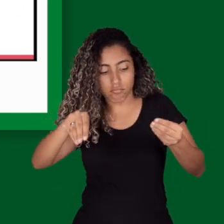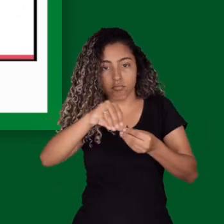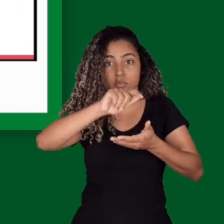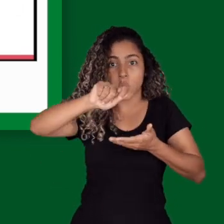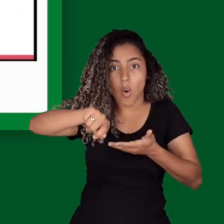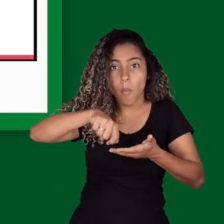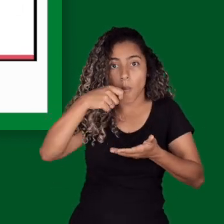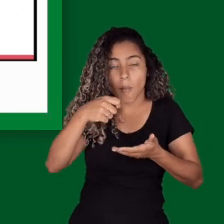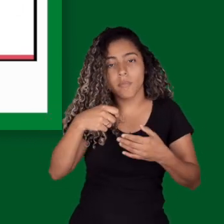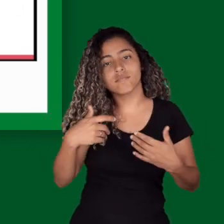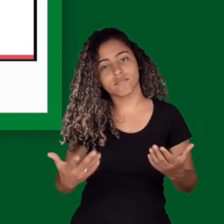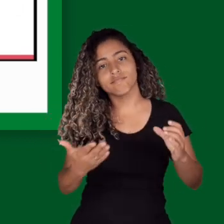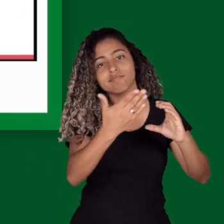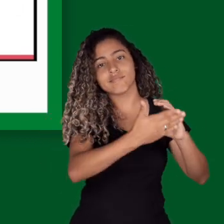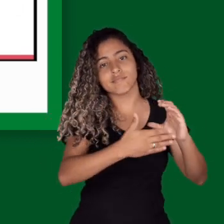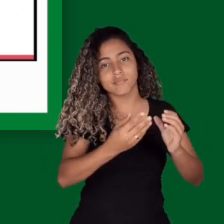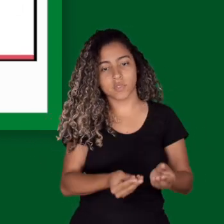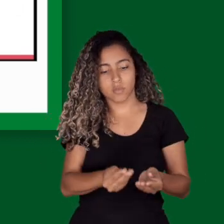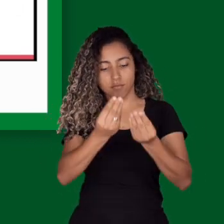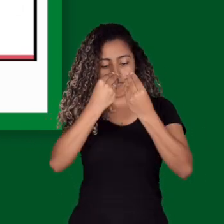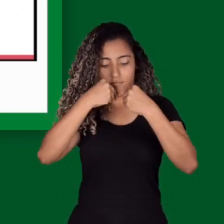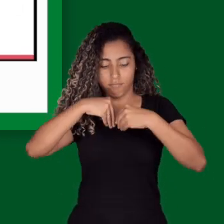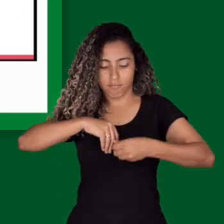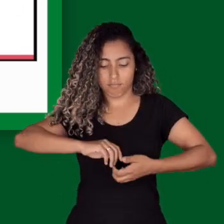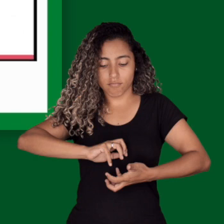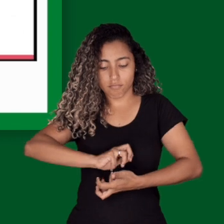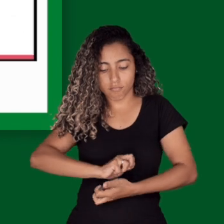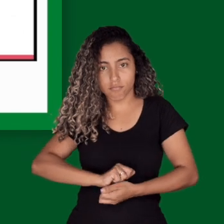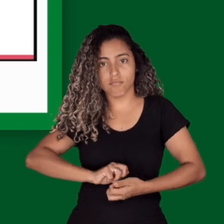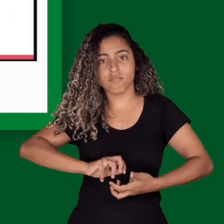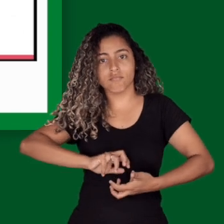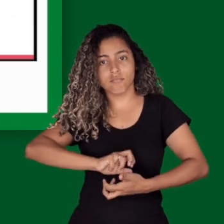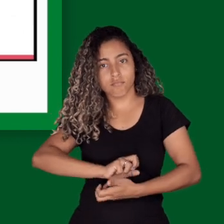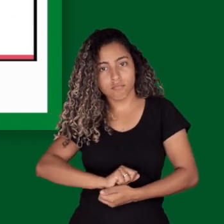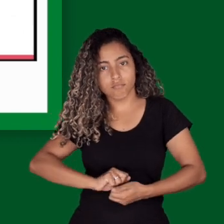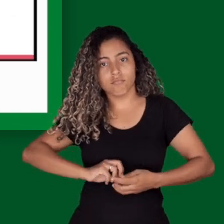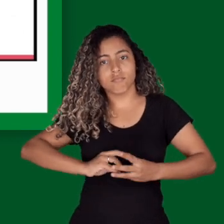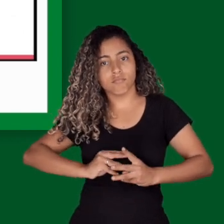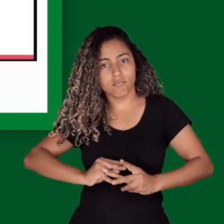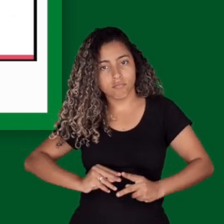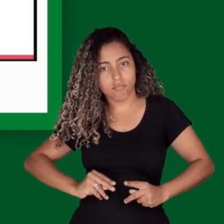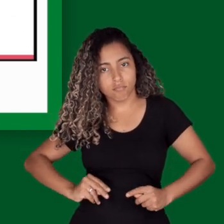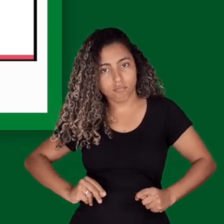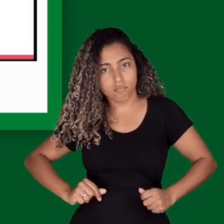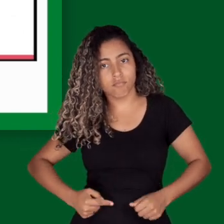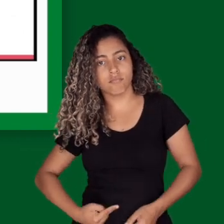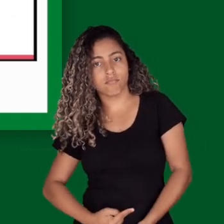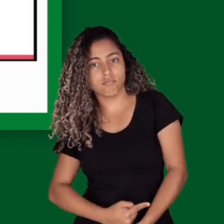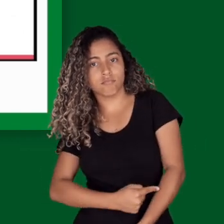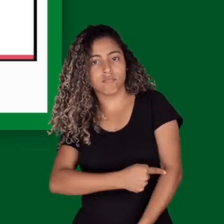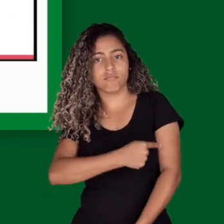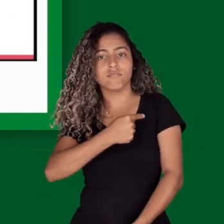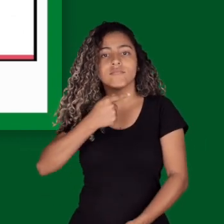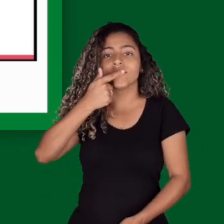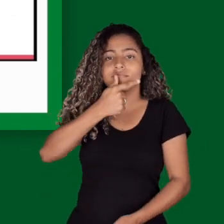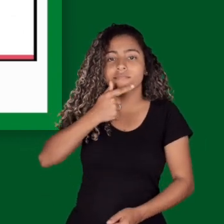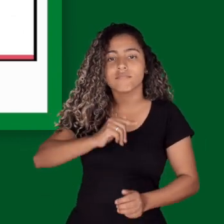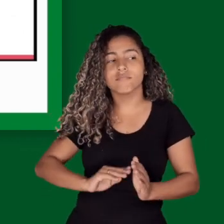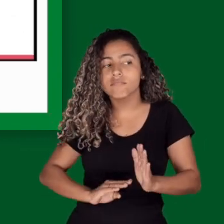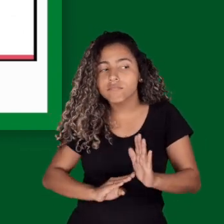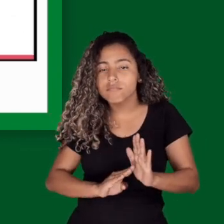que o carboidrato seja digerido de uma forma mais lenta e que suba de forma lenta também os níveis de açúcar no